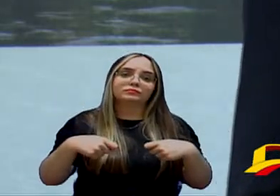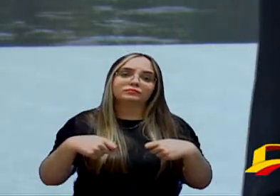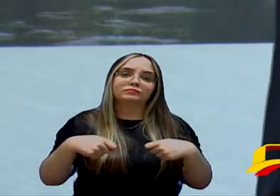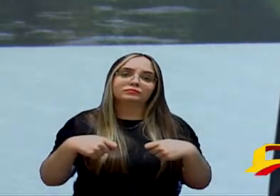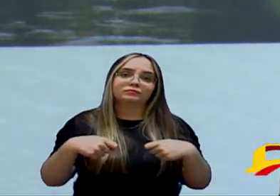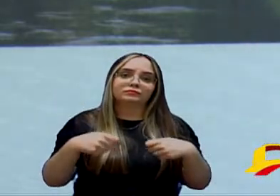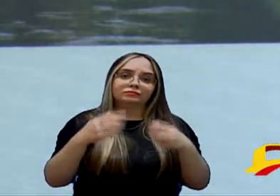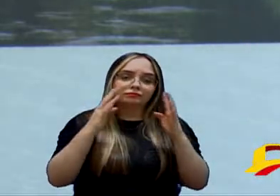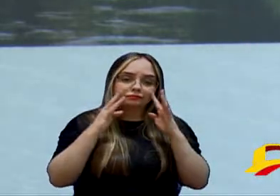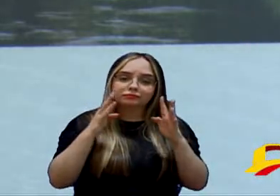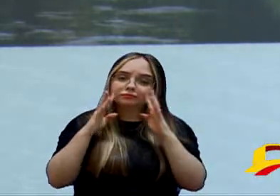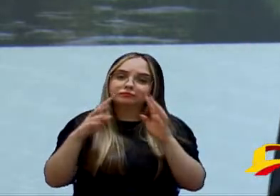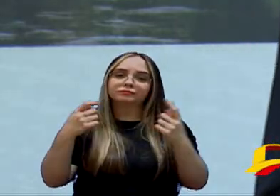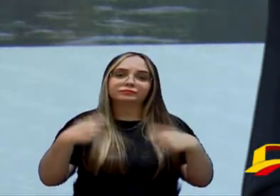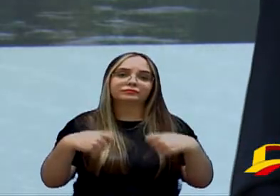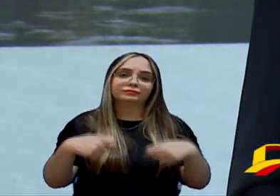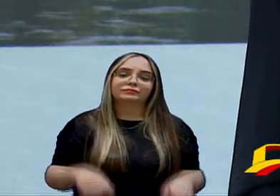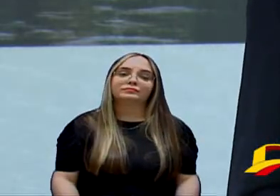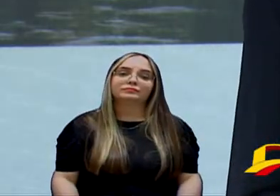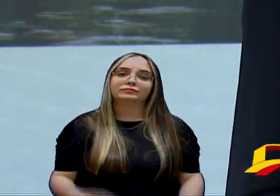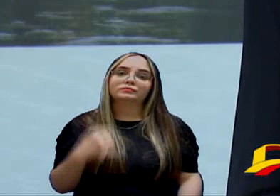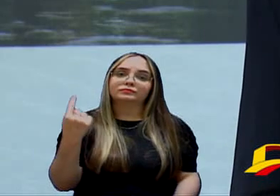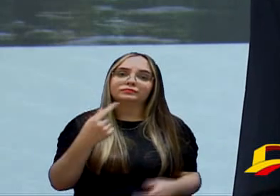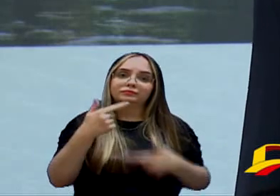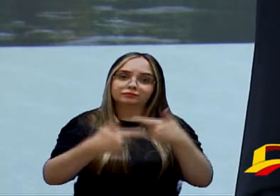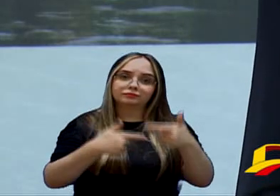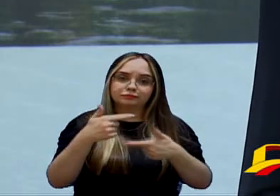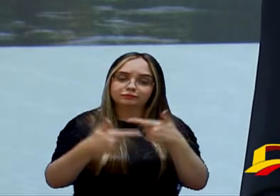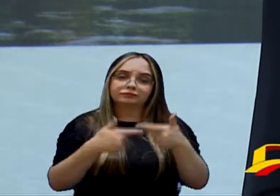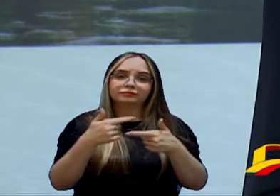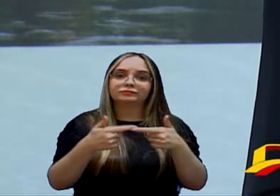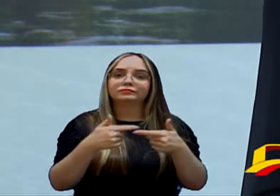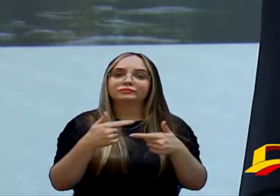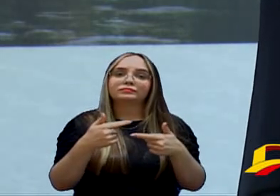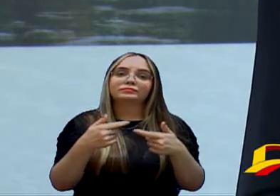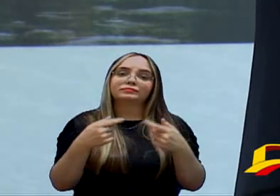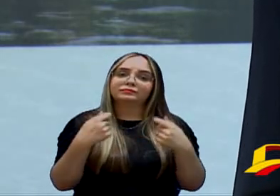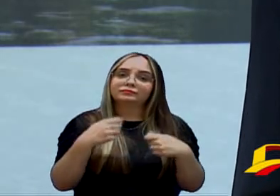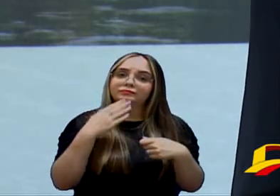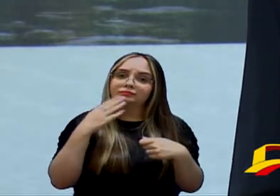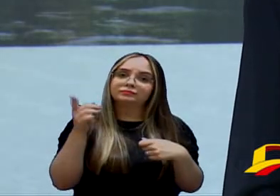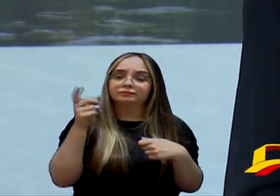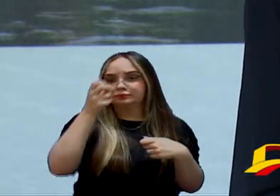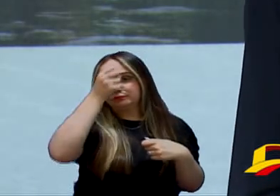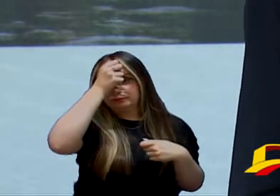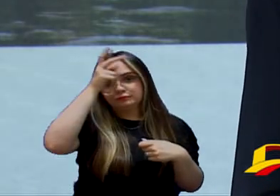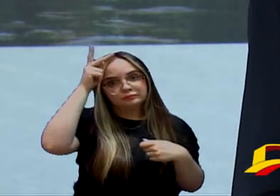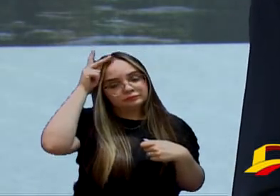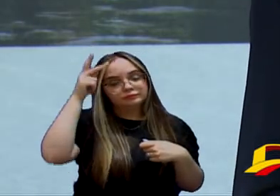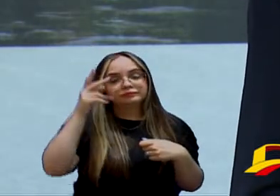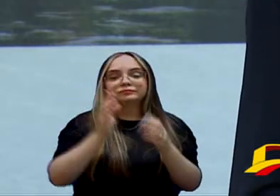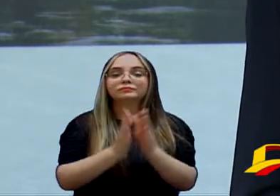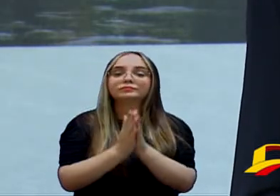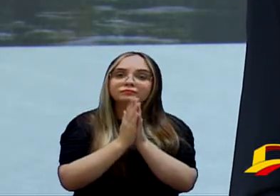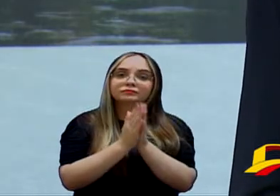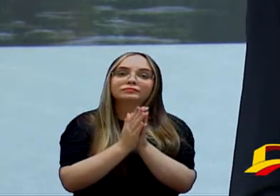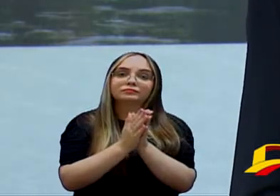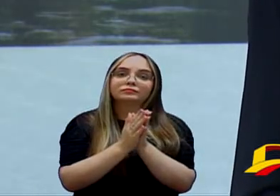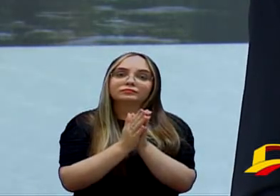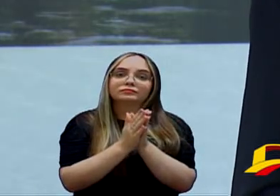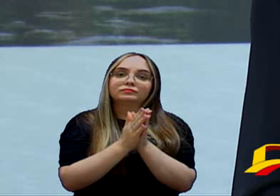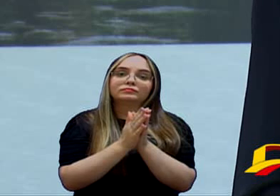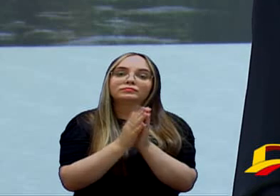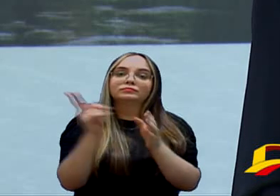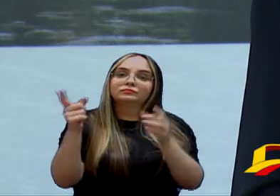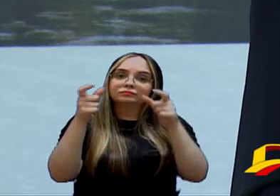atendimento nós estamos trabalhando nesse particular e solicitando ao prefeito que por favor deixa